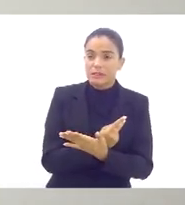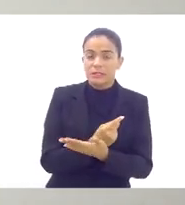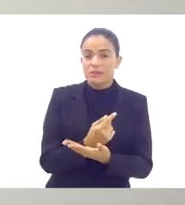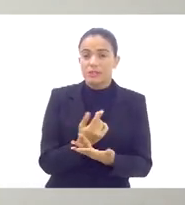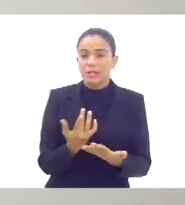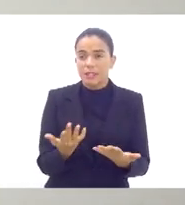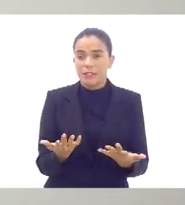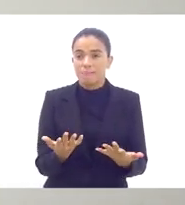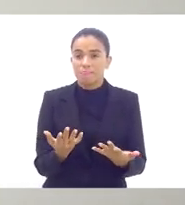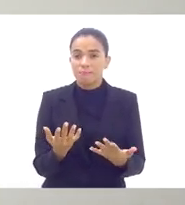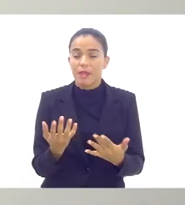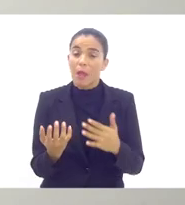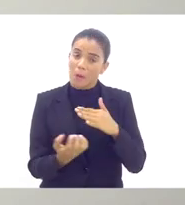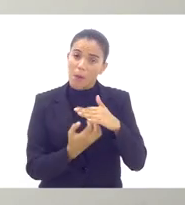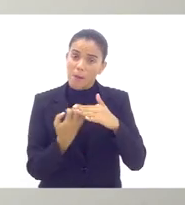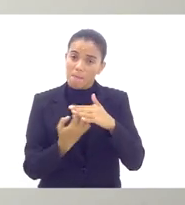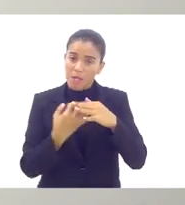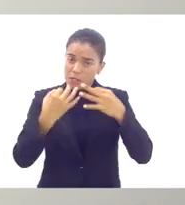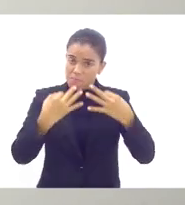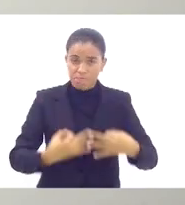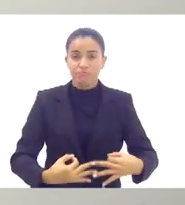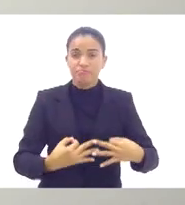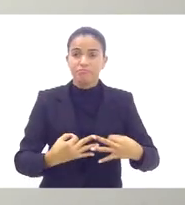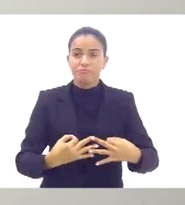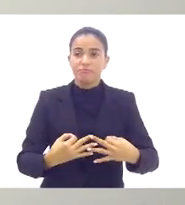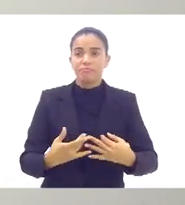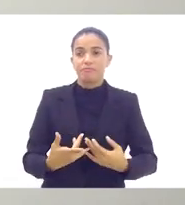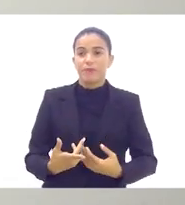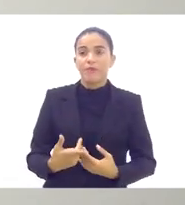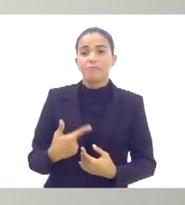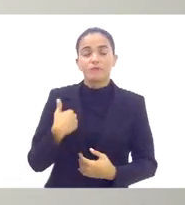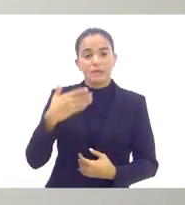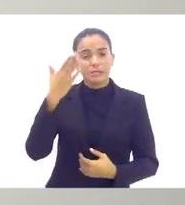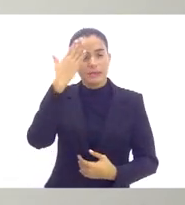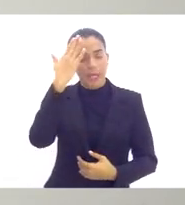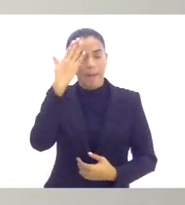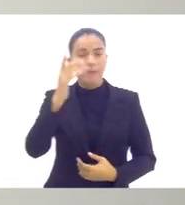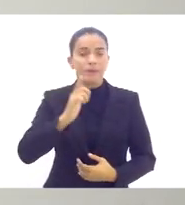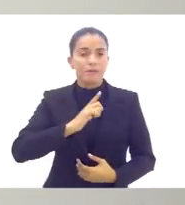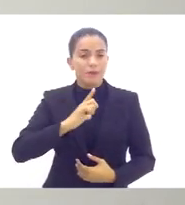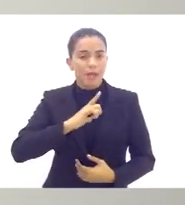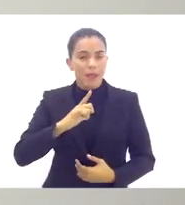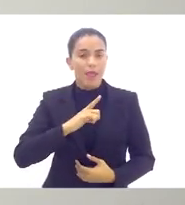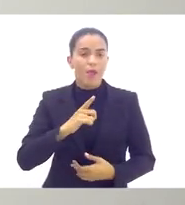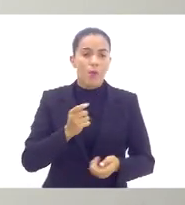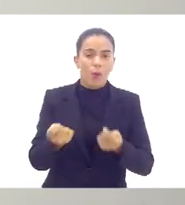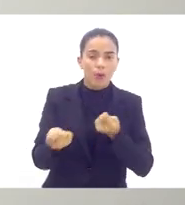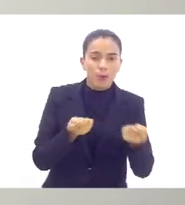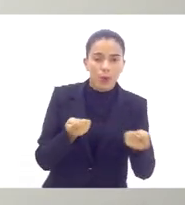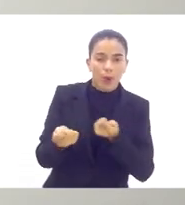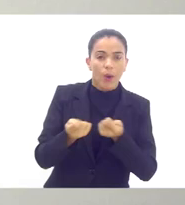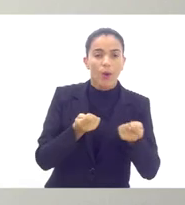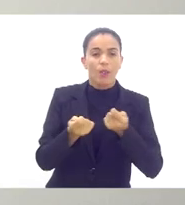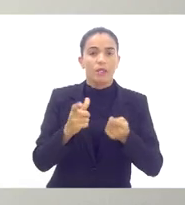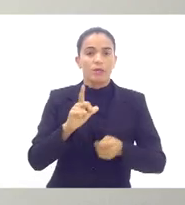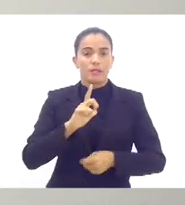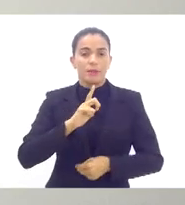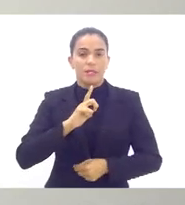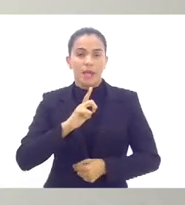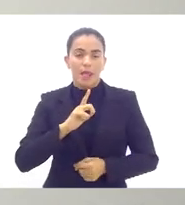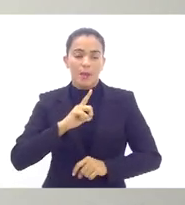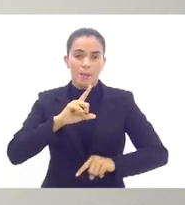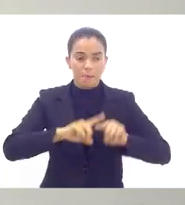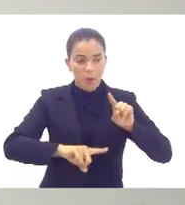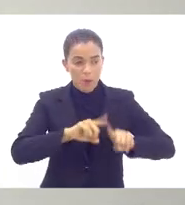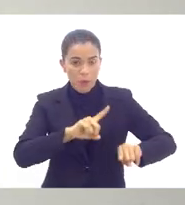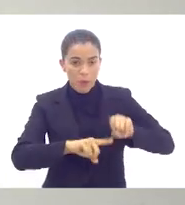São empresas constituídas. Né? Você faz uma diligência, você vê que existe todo um sistema de controle, existe estabilidade dos